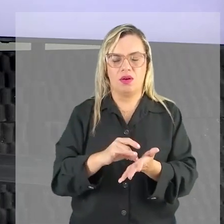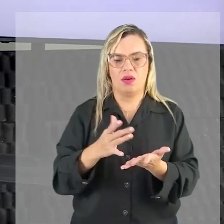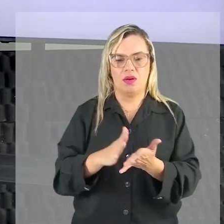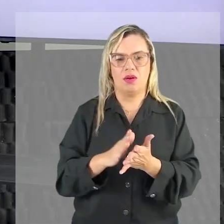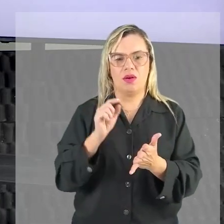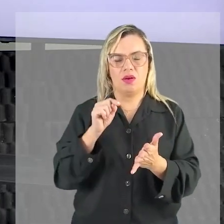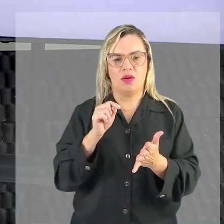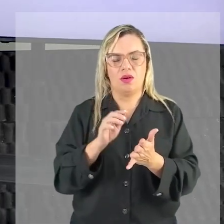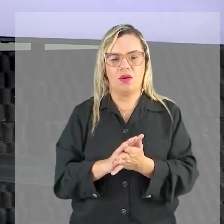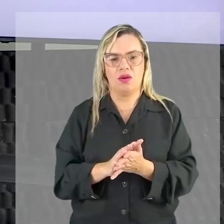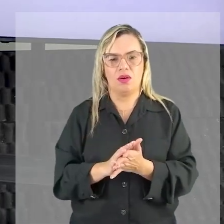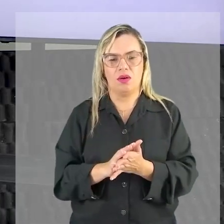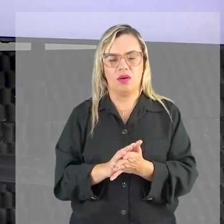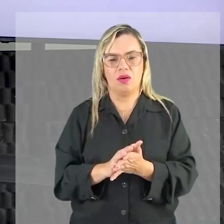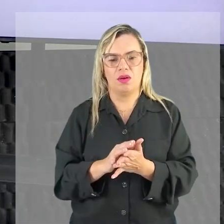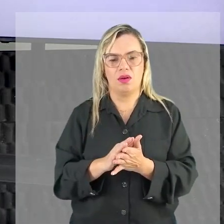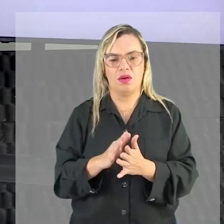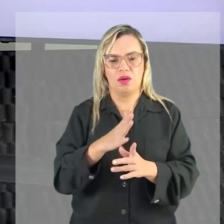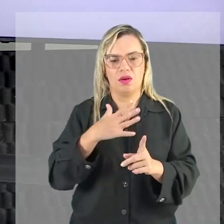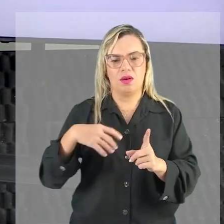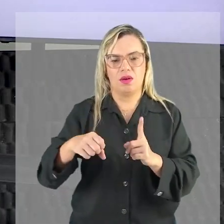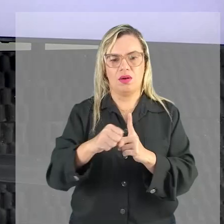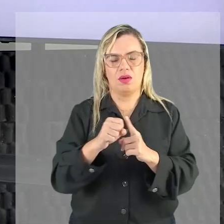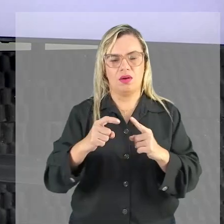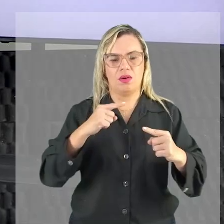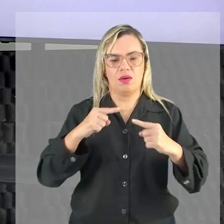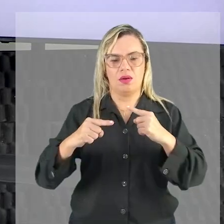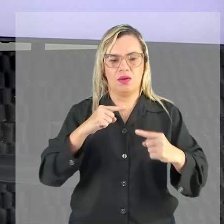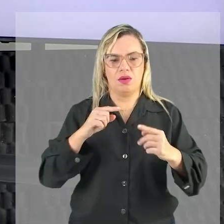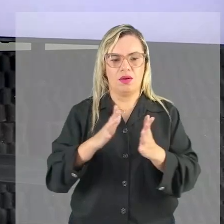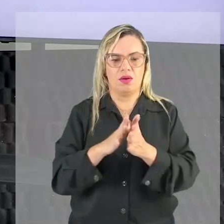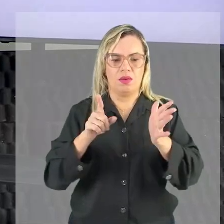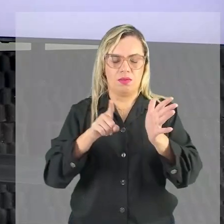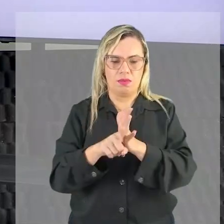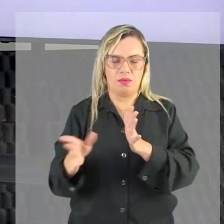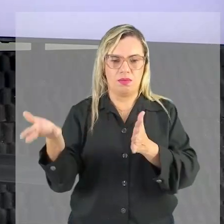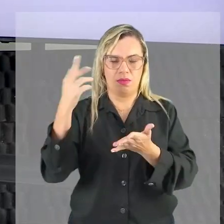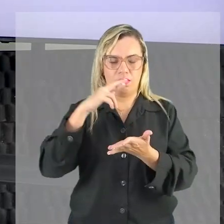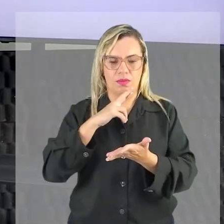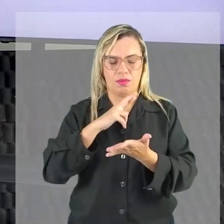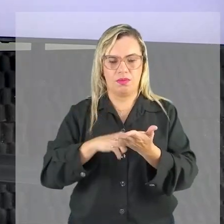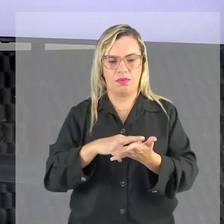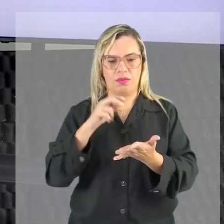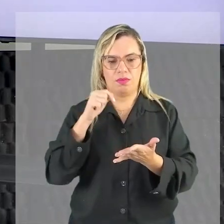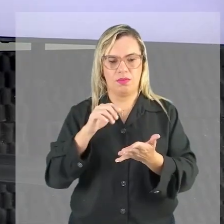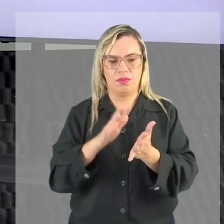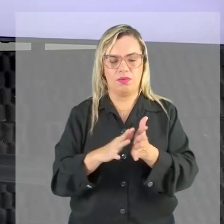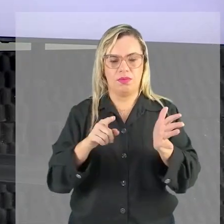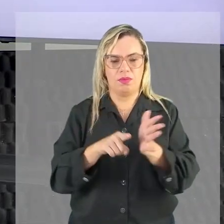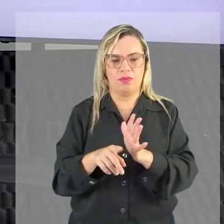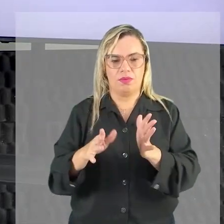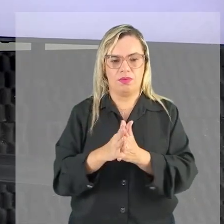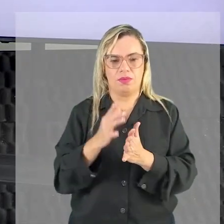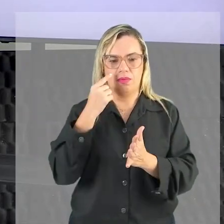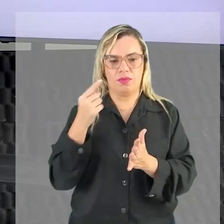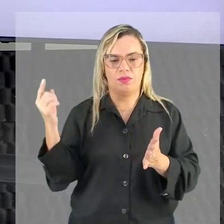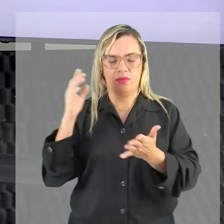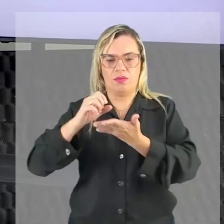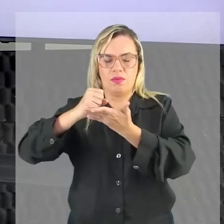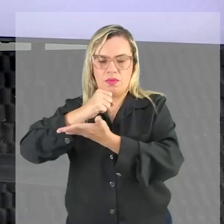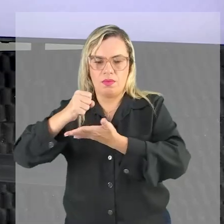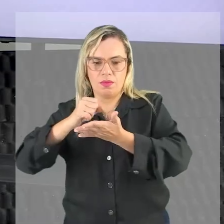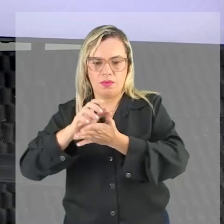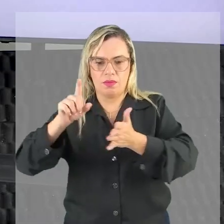são sempre debatidos nessas questões, tá bom? Então vamos lá para a resolução aqui da nossa questão. Com base na